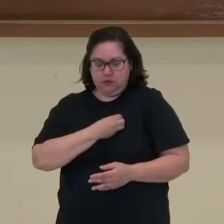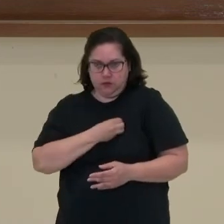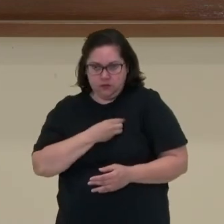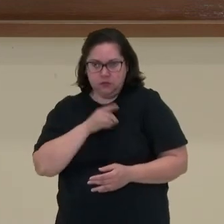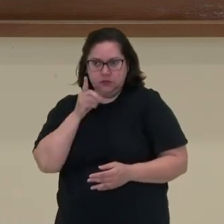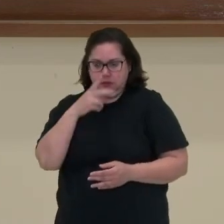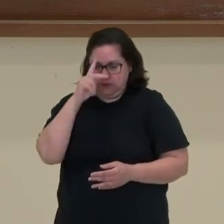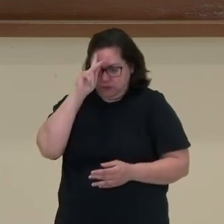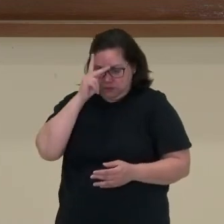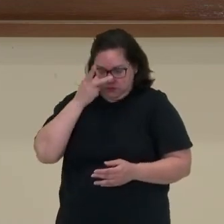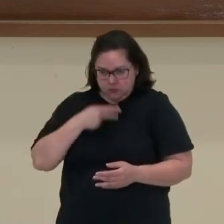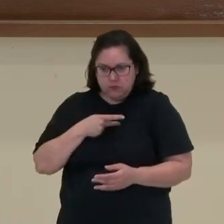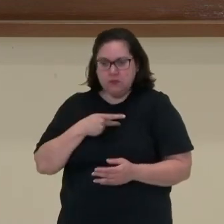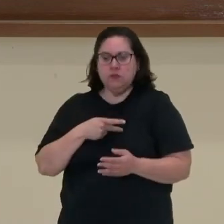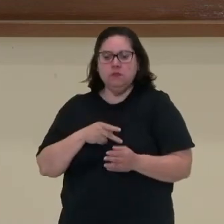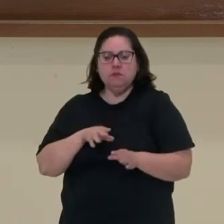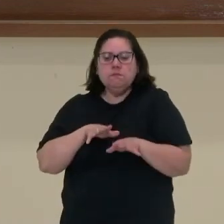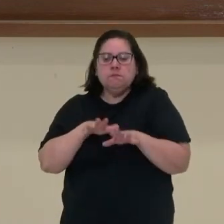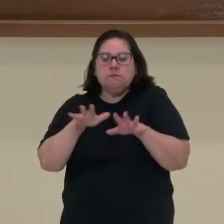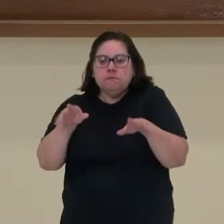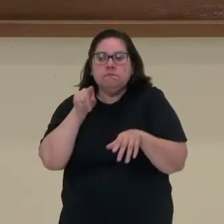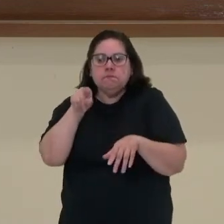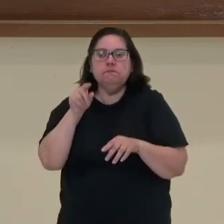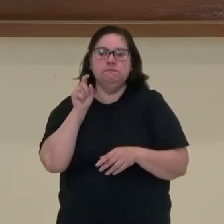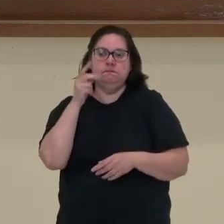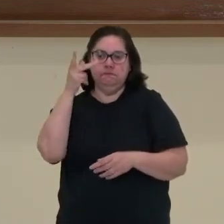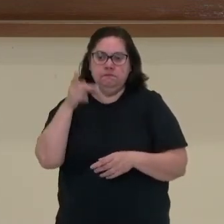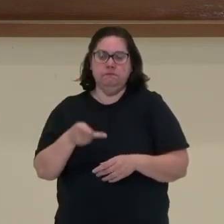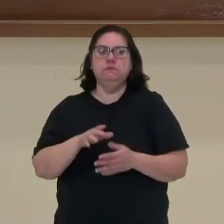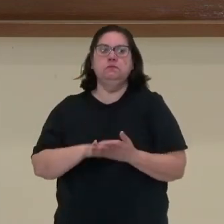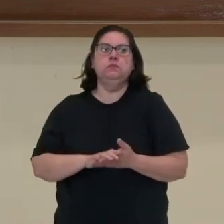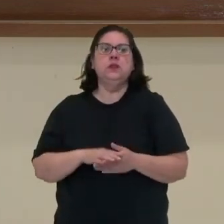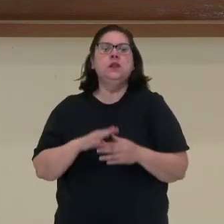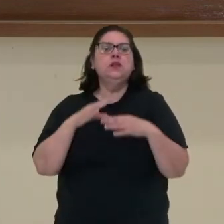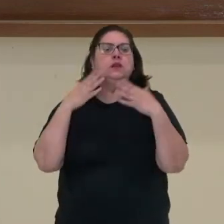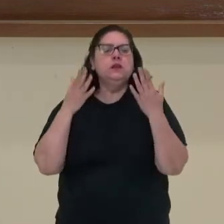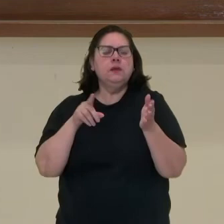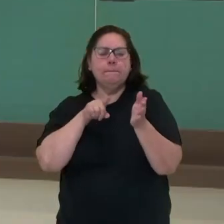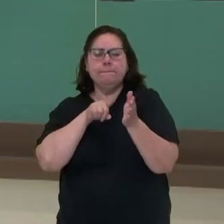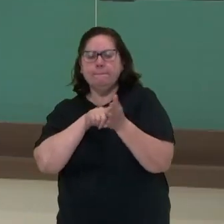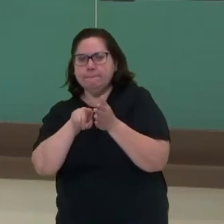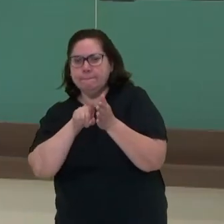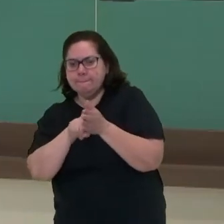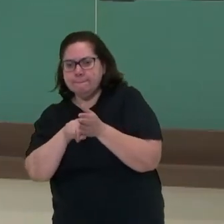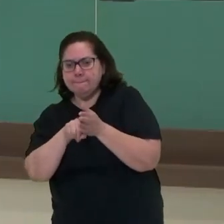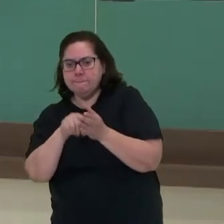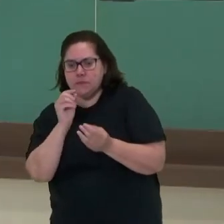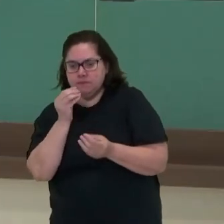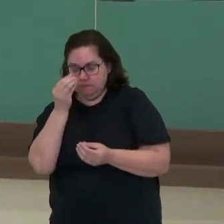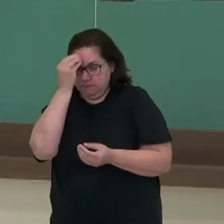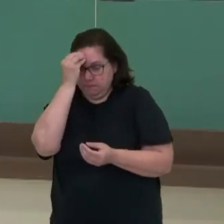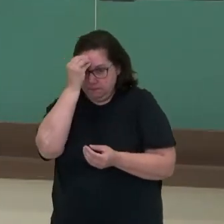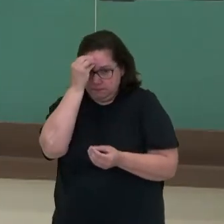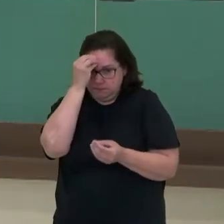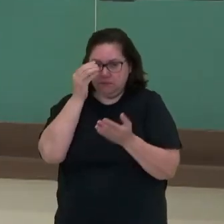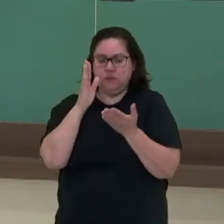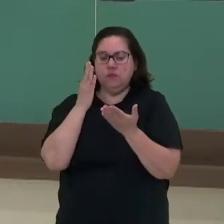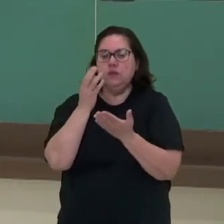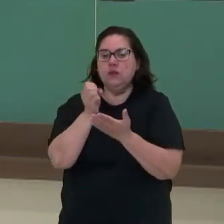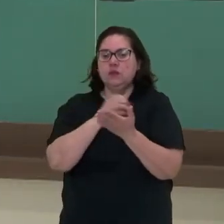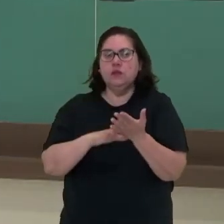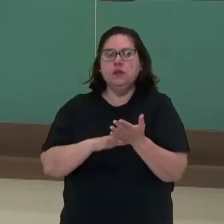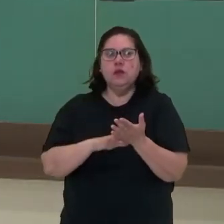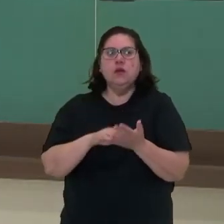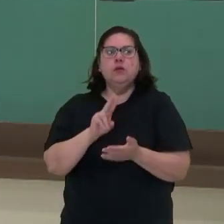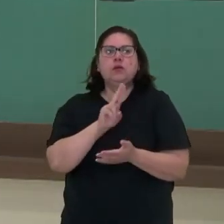Você ser você e propagar aquilo que você é. Então, pessoal, vamos fazer uma perguntinha só para a gente fixar esse conteúdo? Qual é o nome do